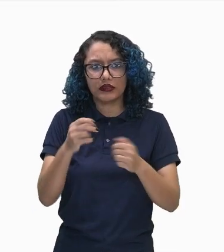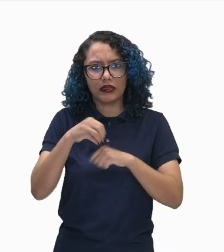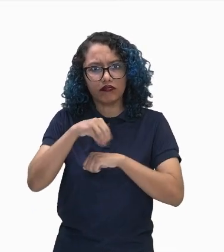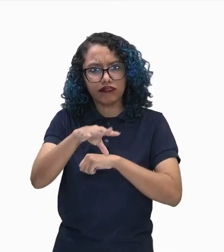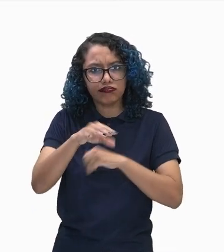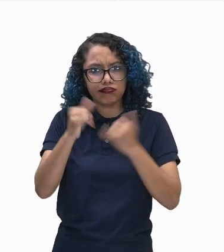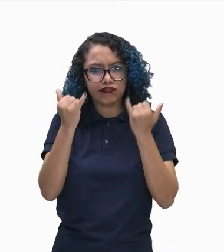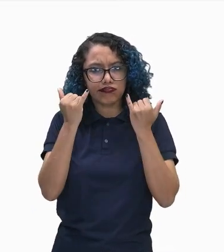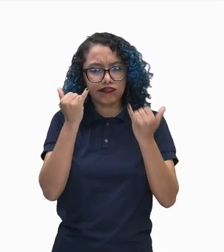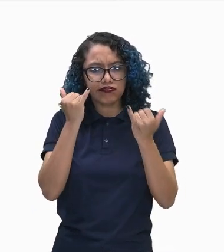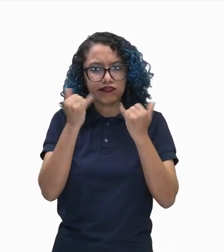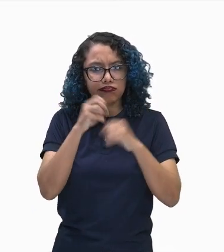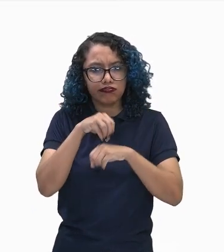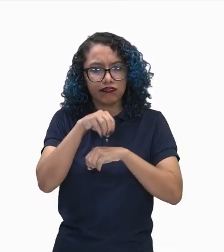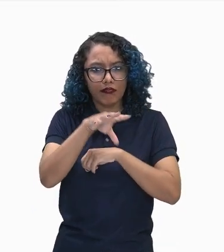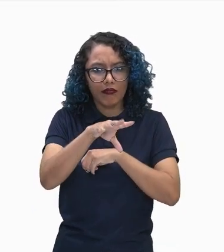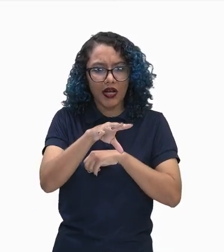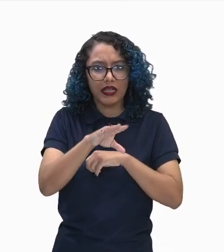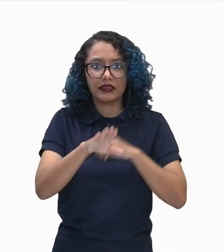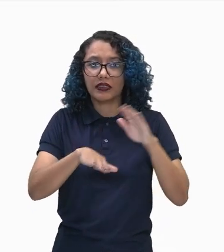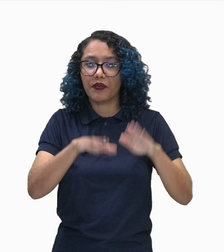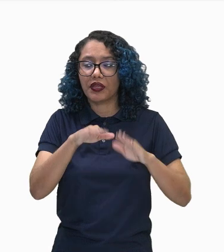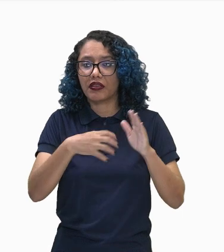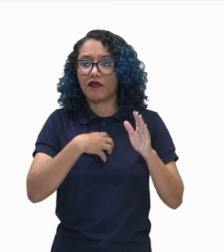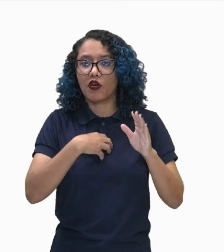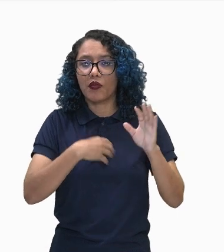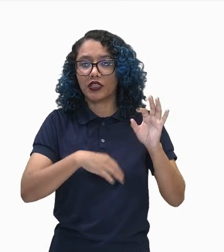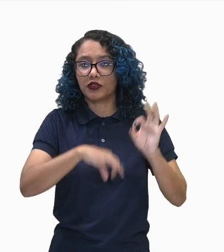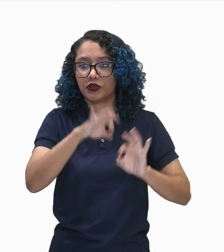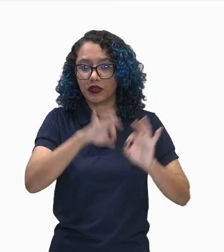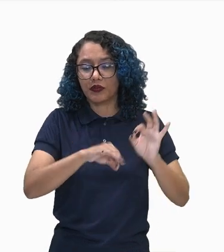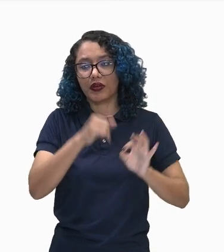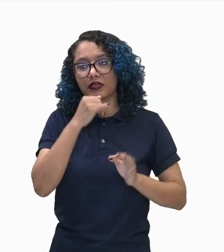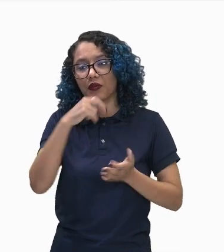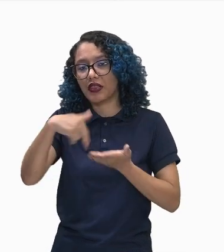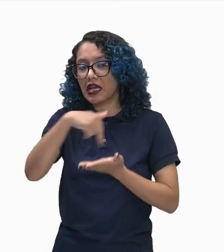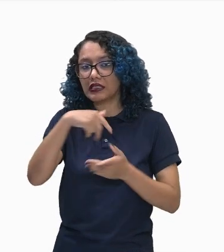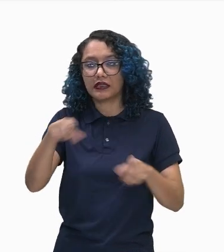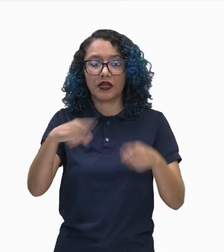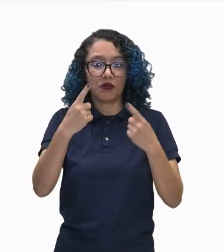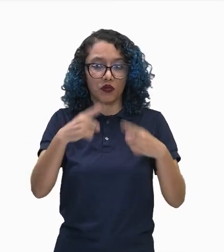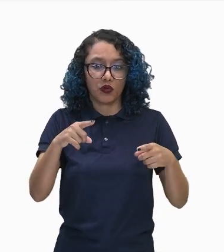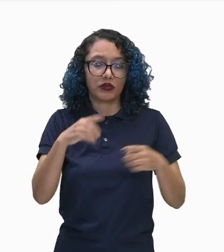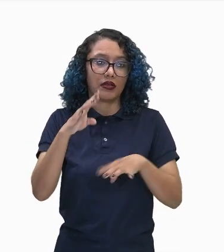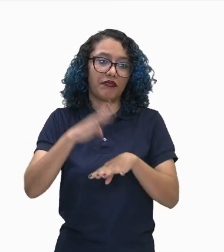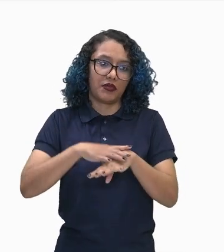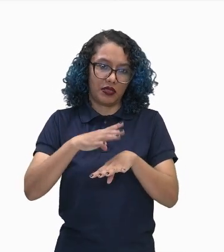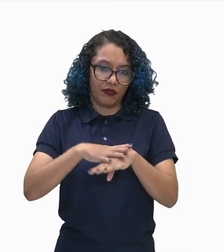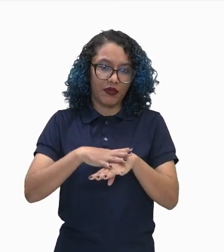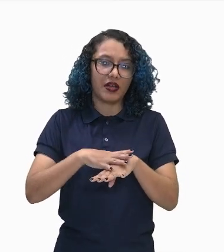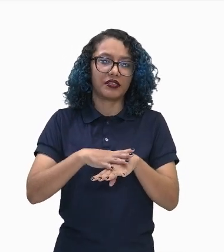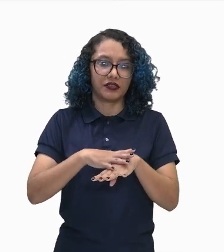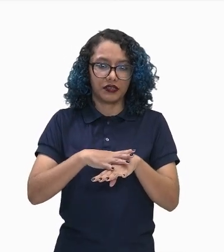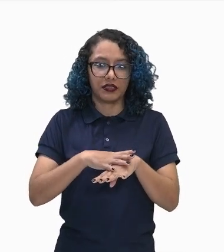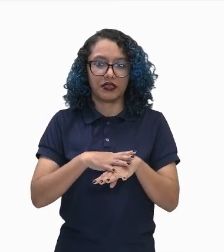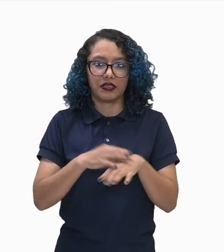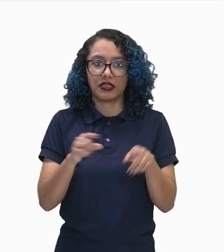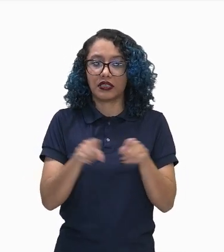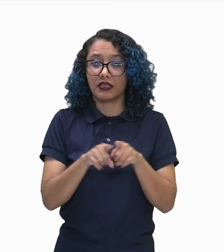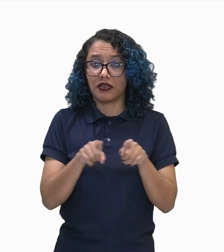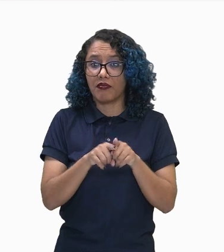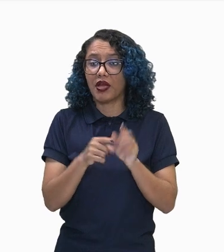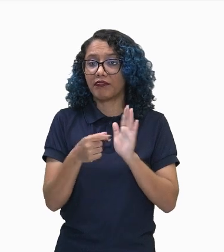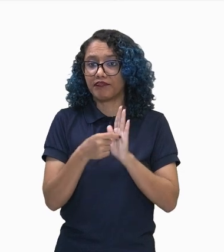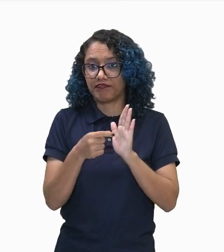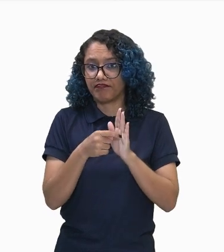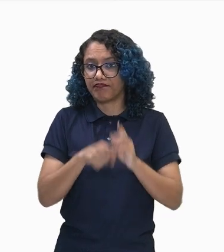forma organizada como se apresenta. Tanto a dança, como a música, como a matemática e como a